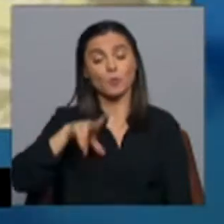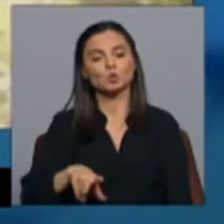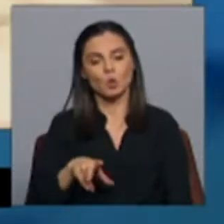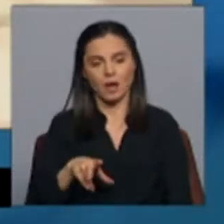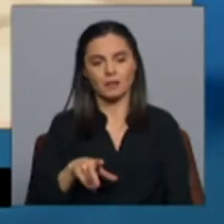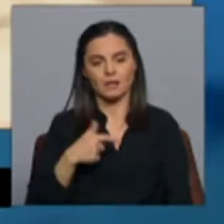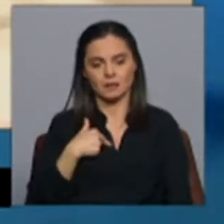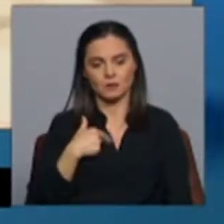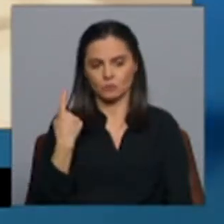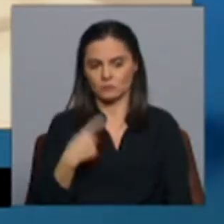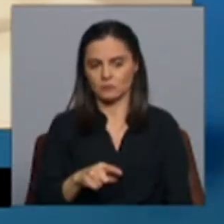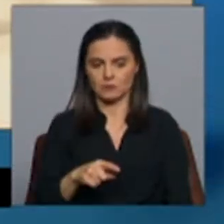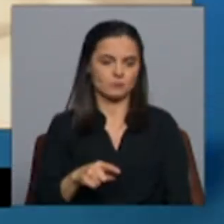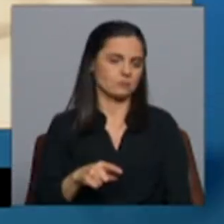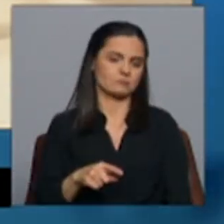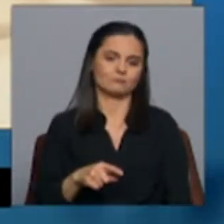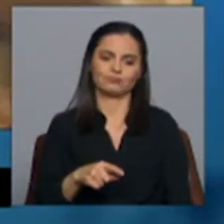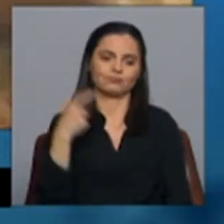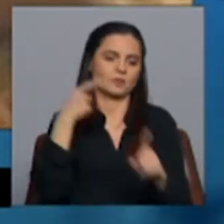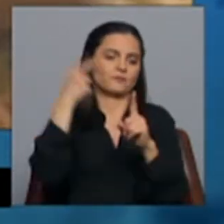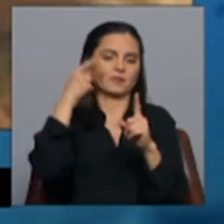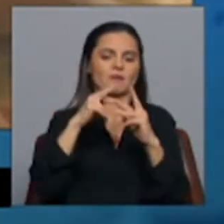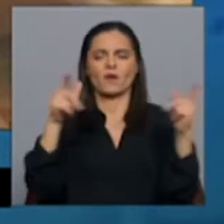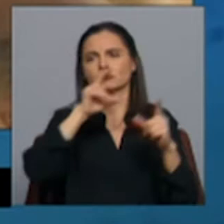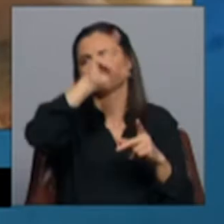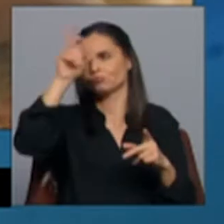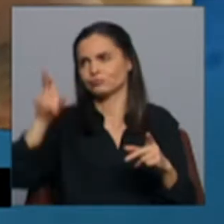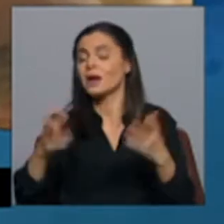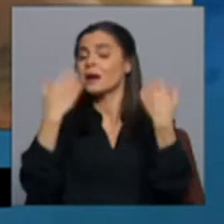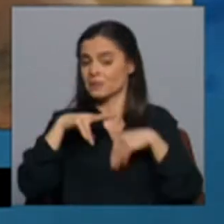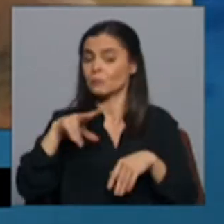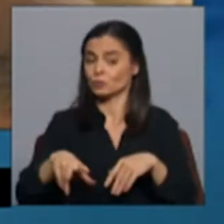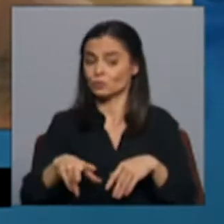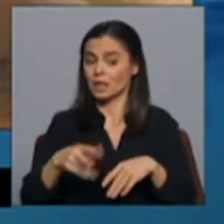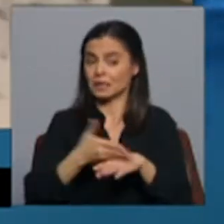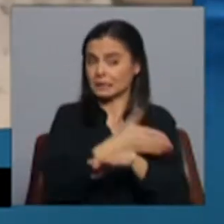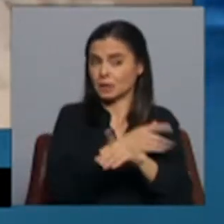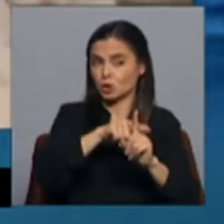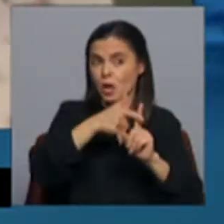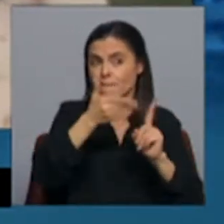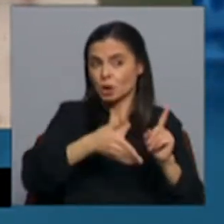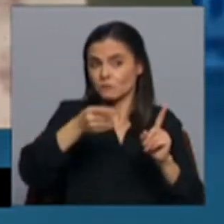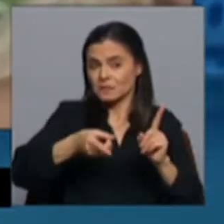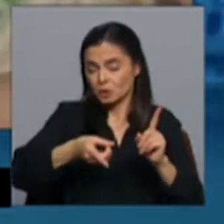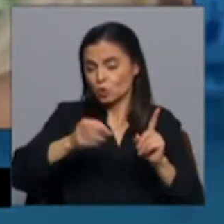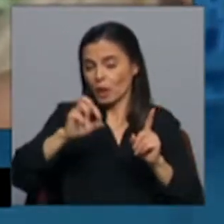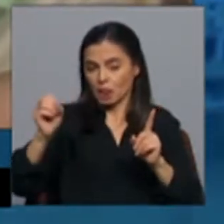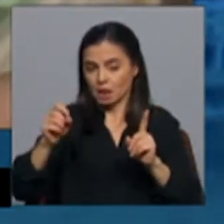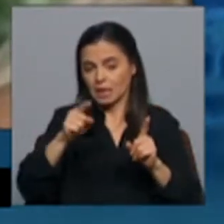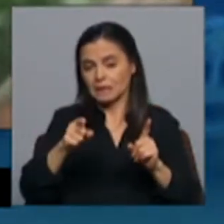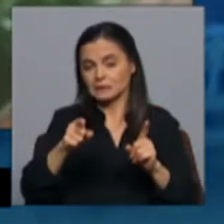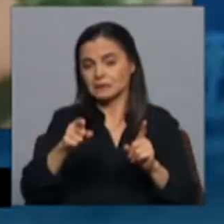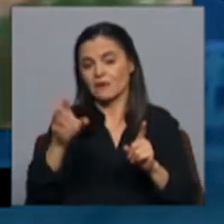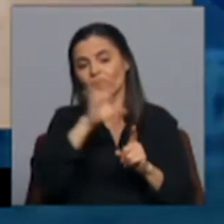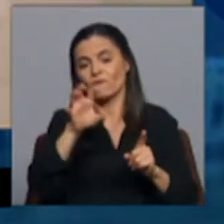eu tenho referências de várias geografias, mas em Portugal, de facto, desde os anos 80, esta matriz pop, principalmente da Lena d'Água e